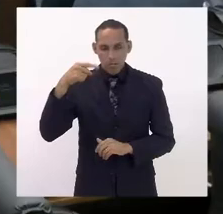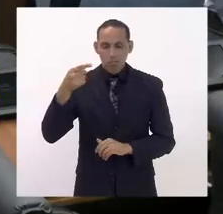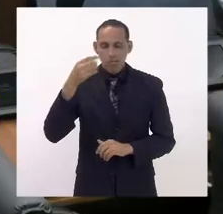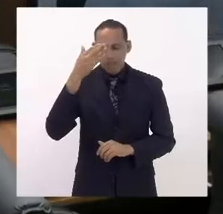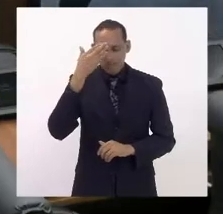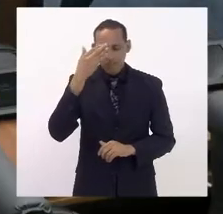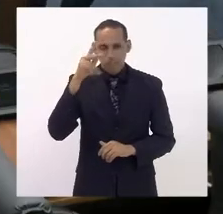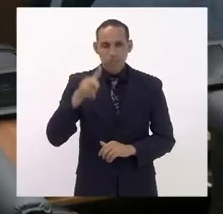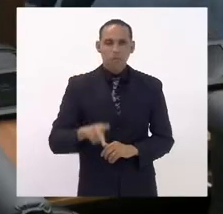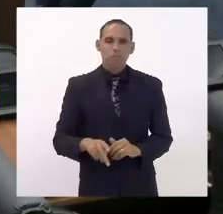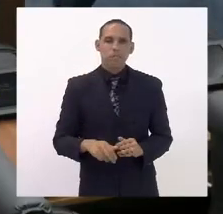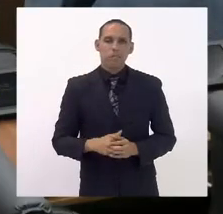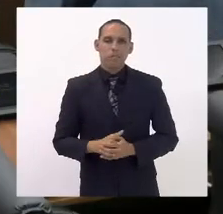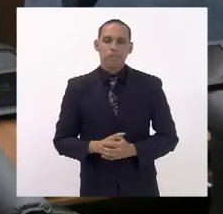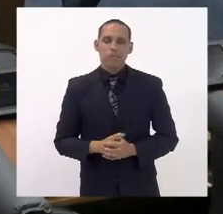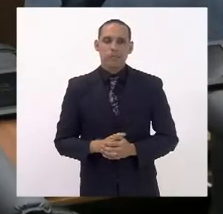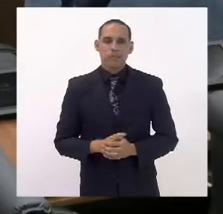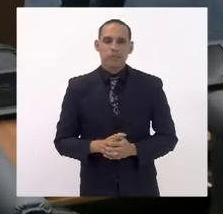presidente.